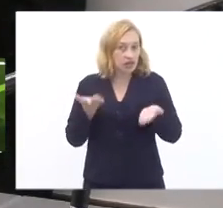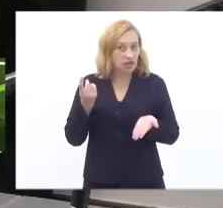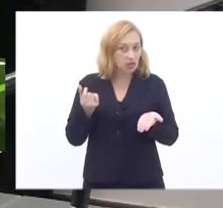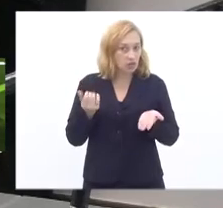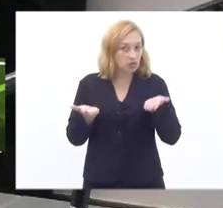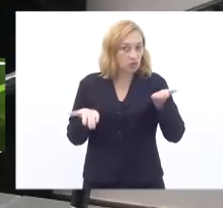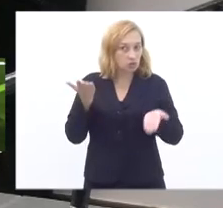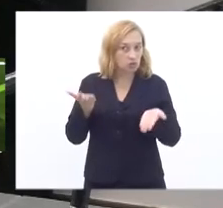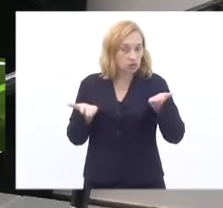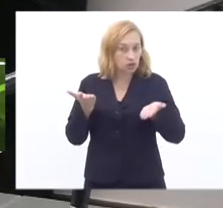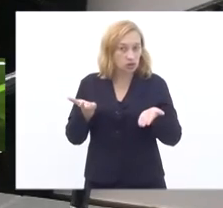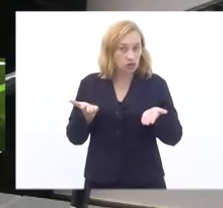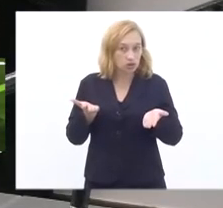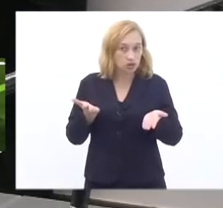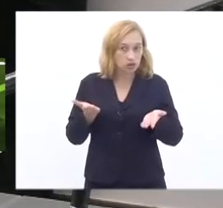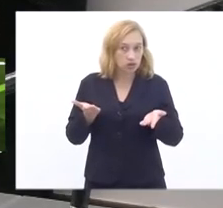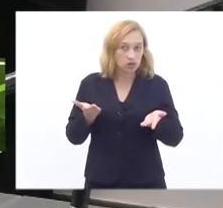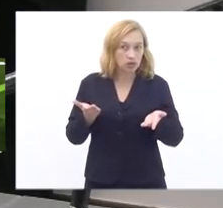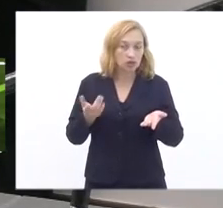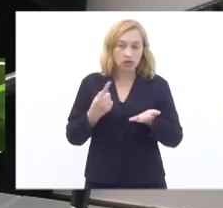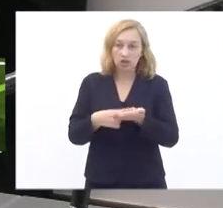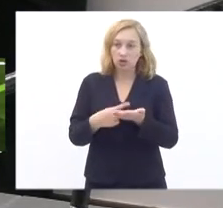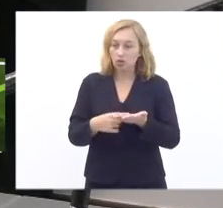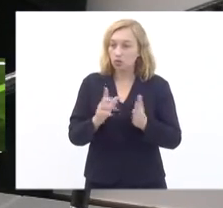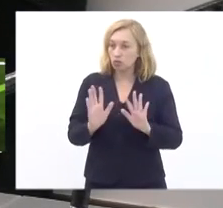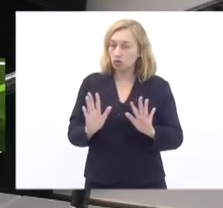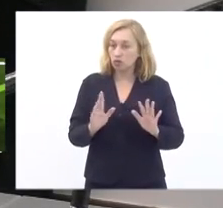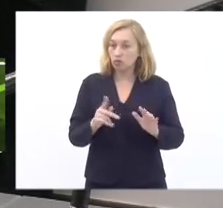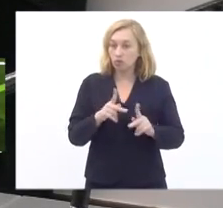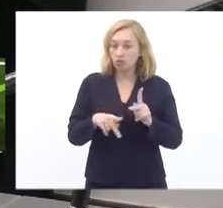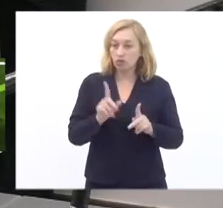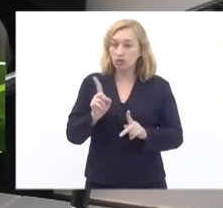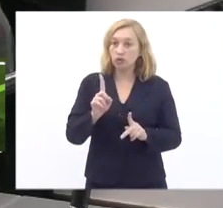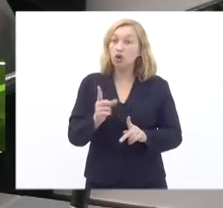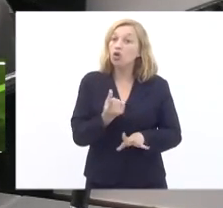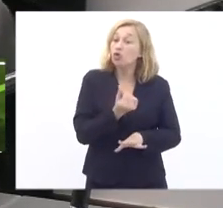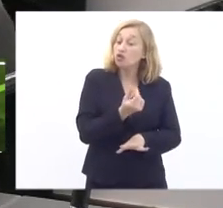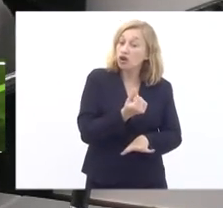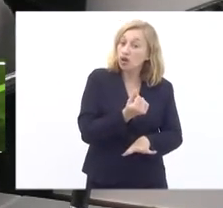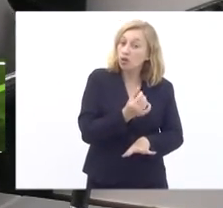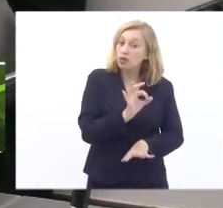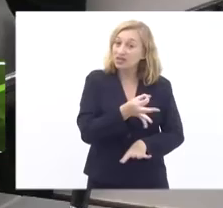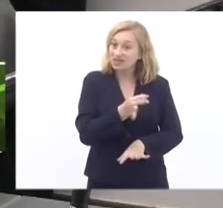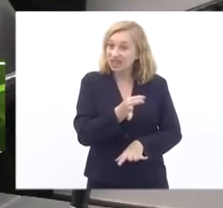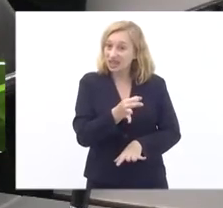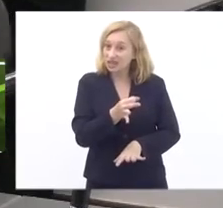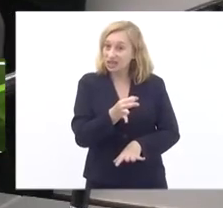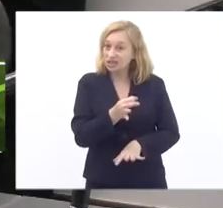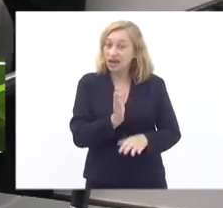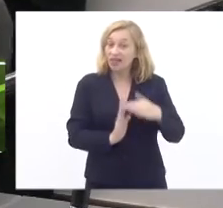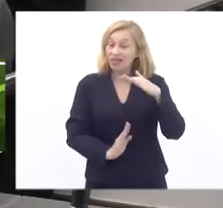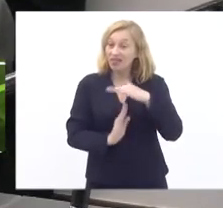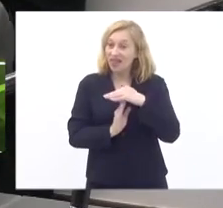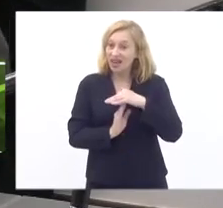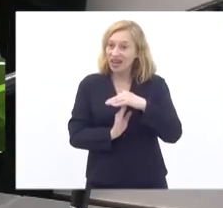poder aquisitivo. A tarifa social teria que ser, no máximo, até